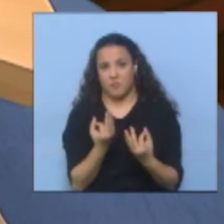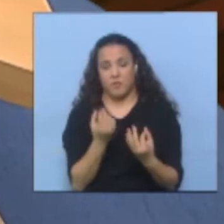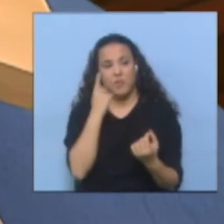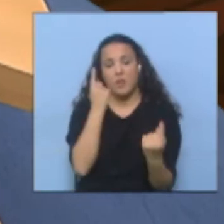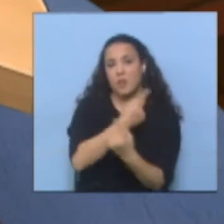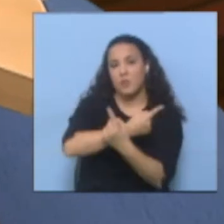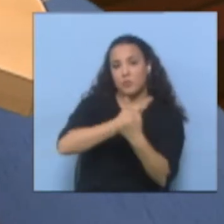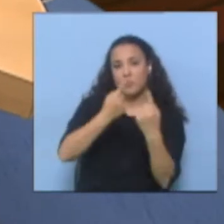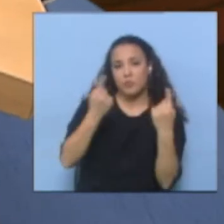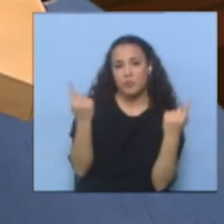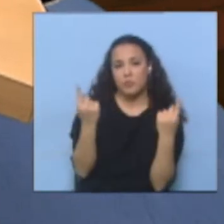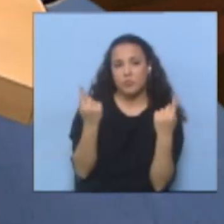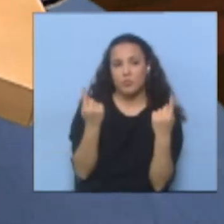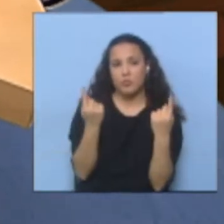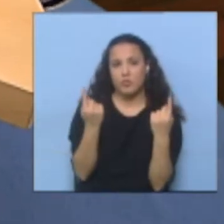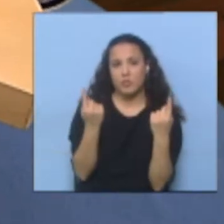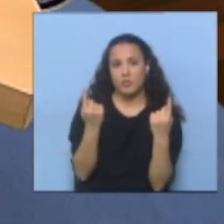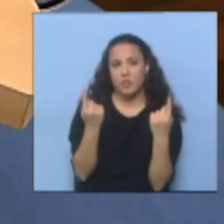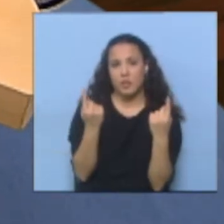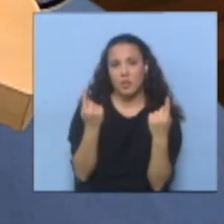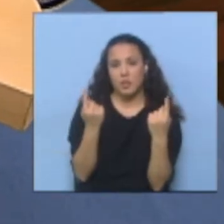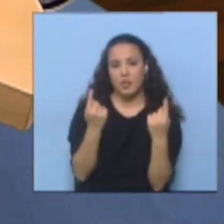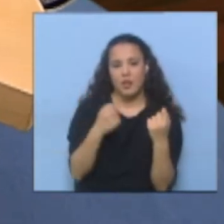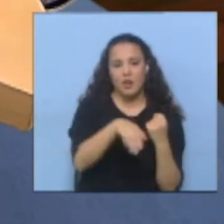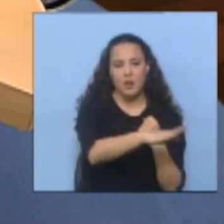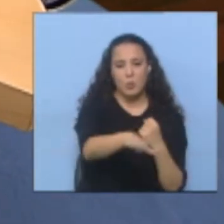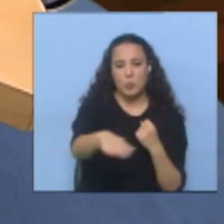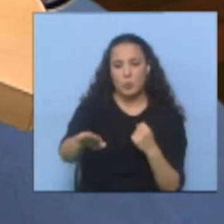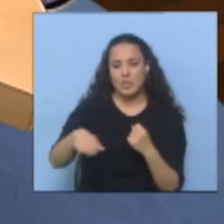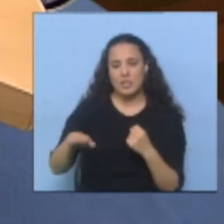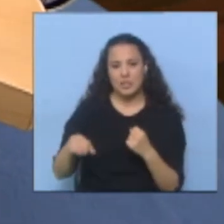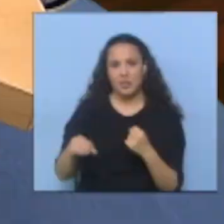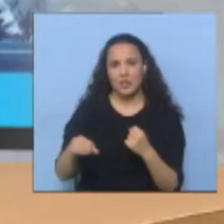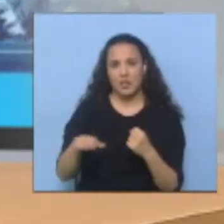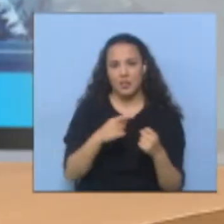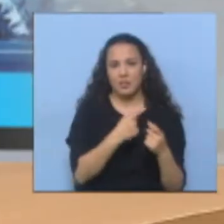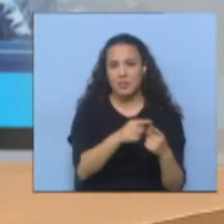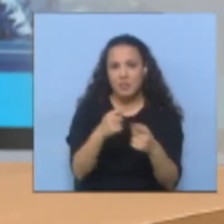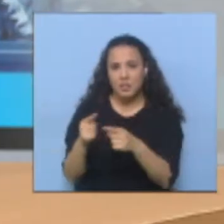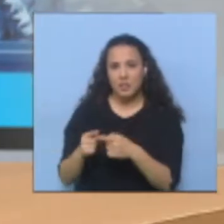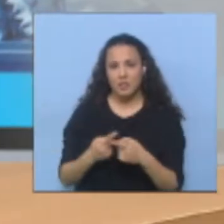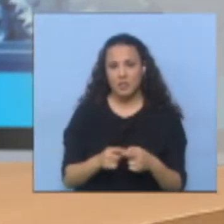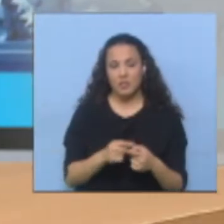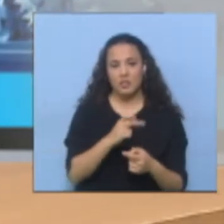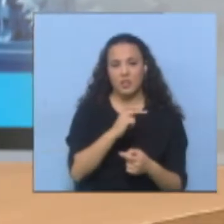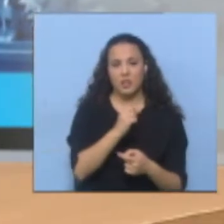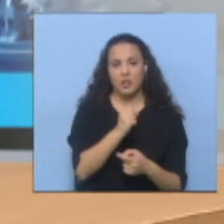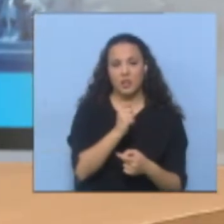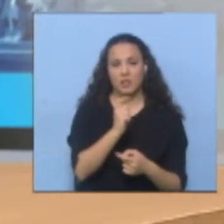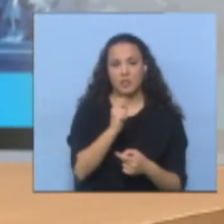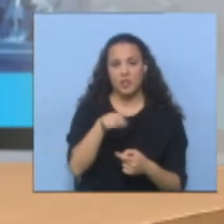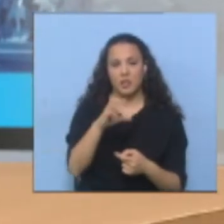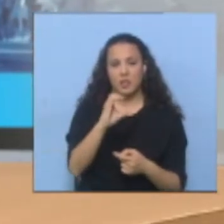em contacto com os empresários locais e as agências de viagem que